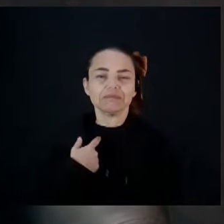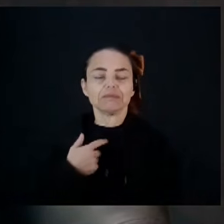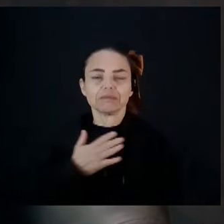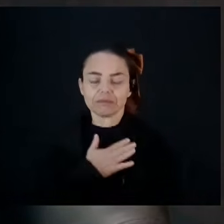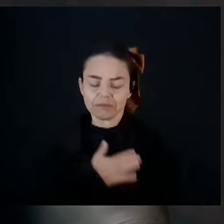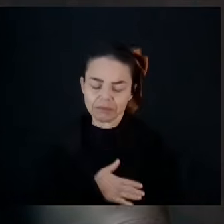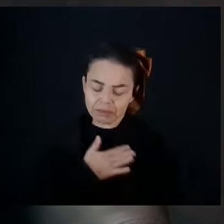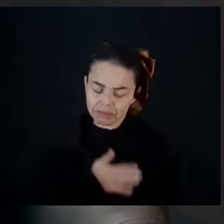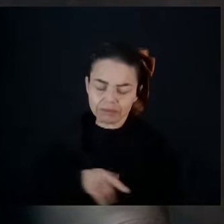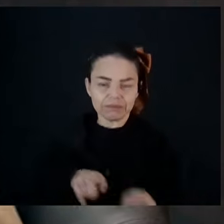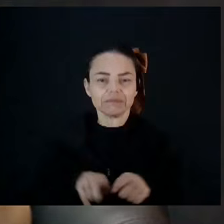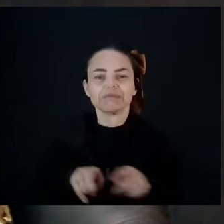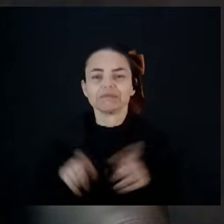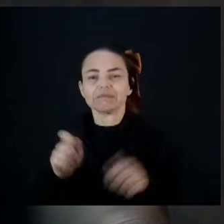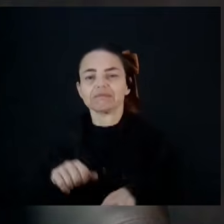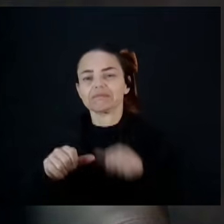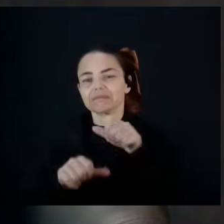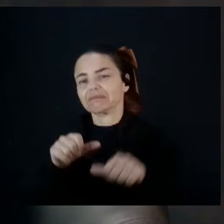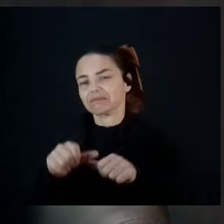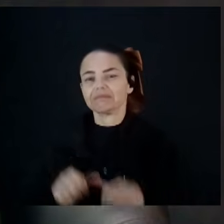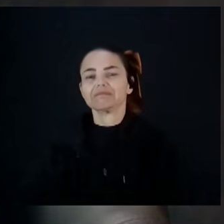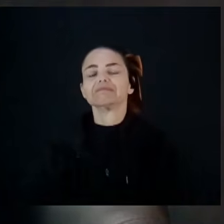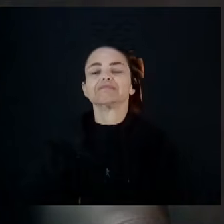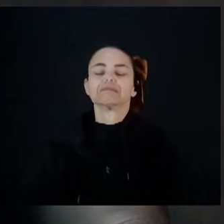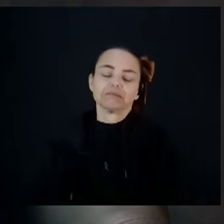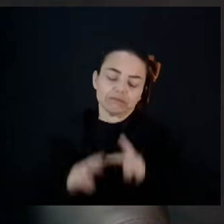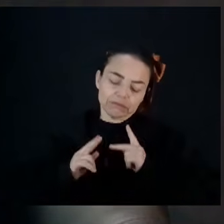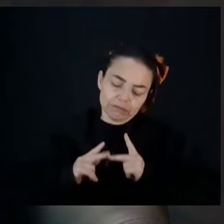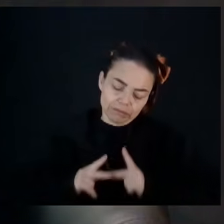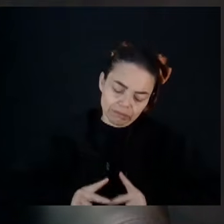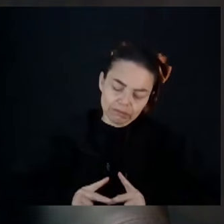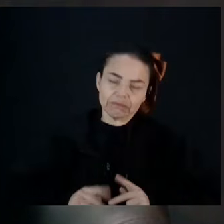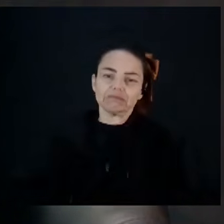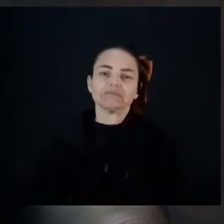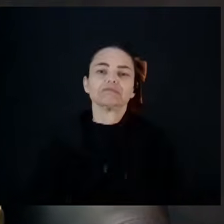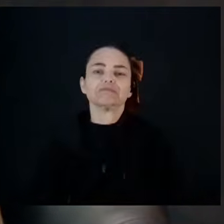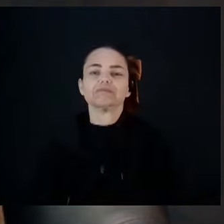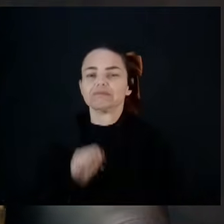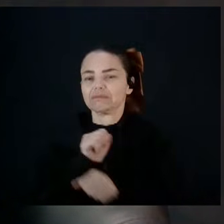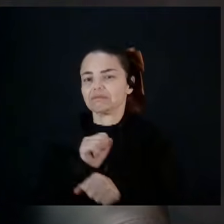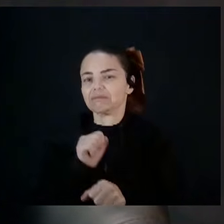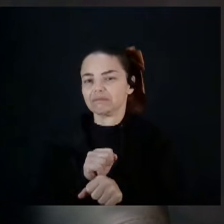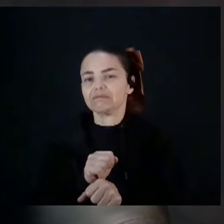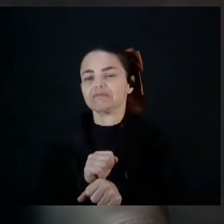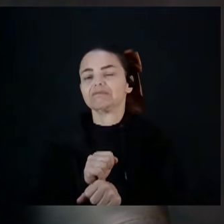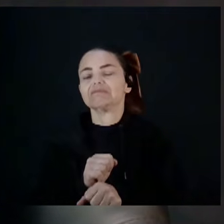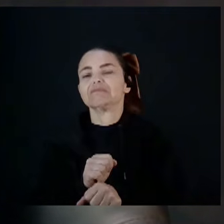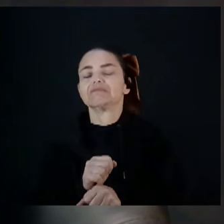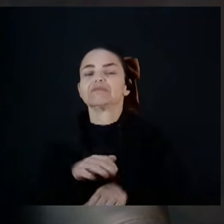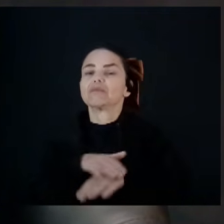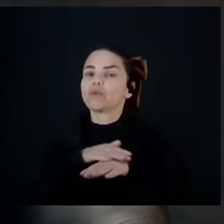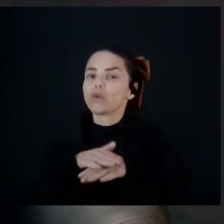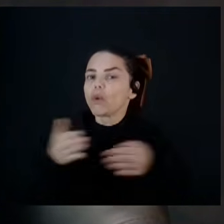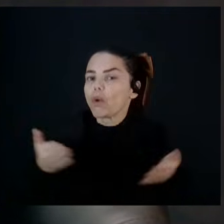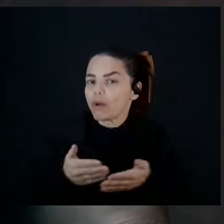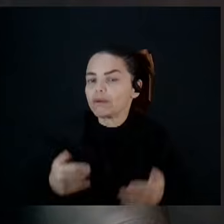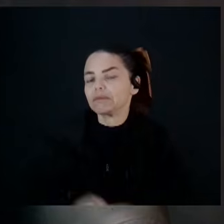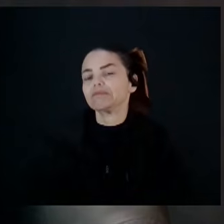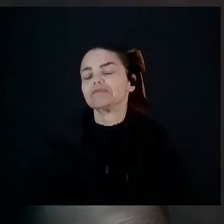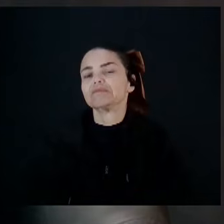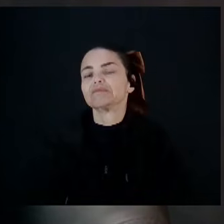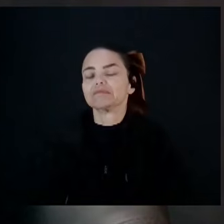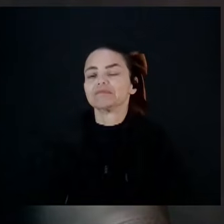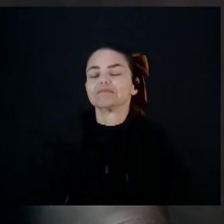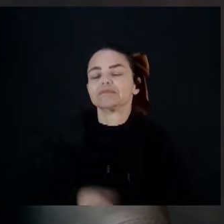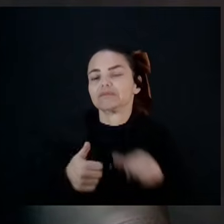é possível você também mudar a postura, né, a gente espera muito que o que a gente trouxe aqui, né, ressoe aí dentro de alguma maneira e